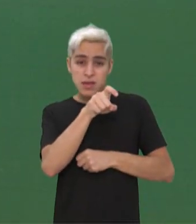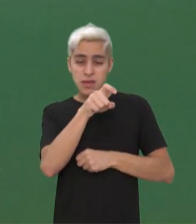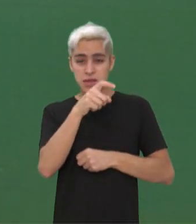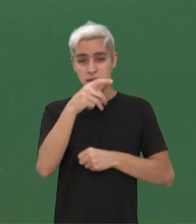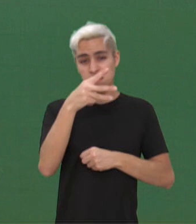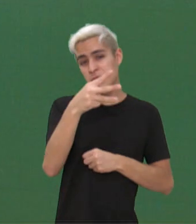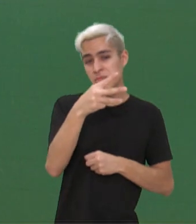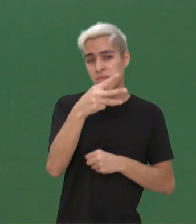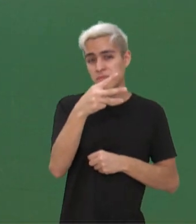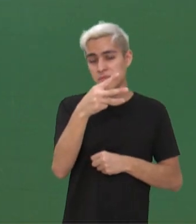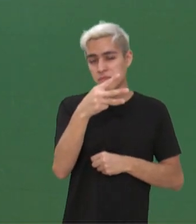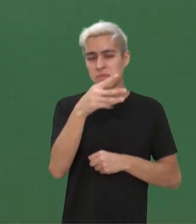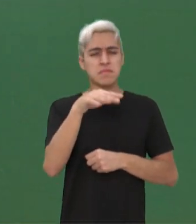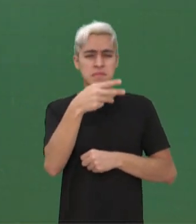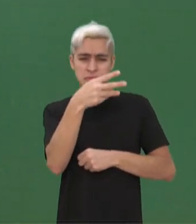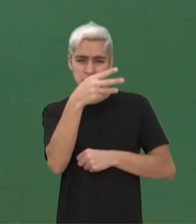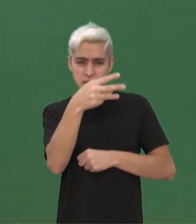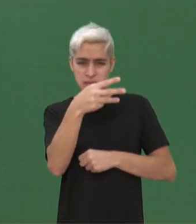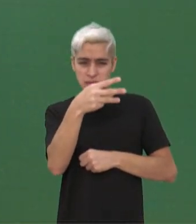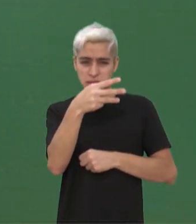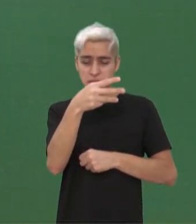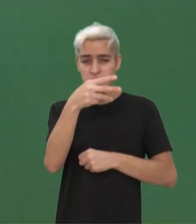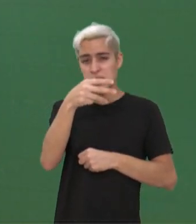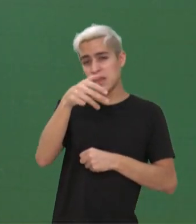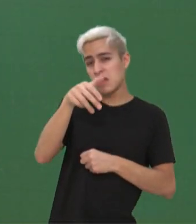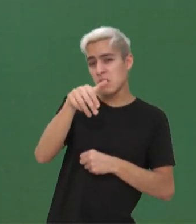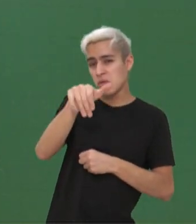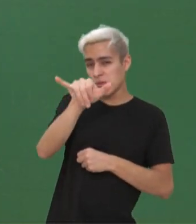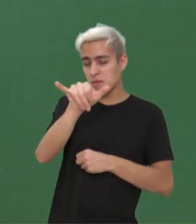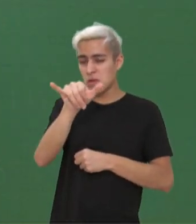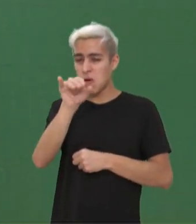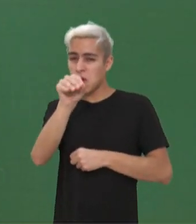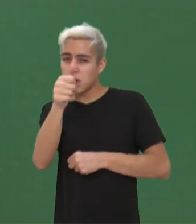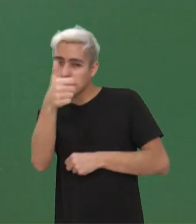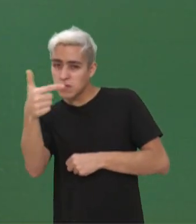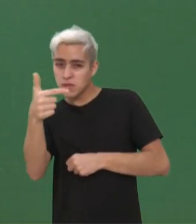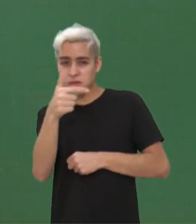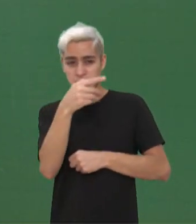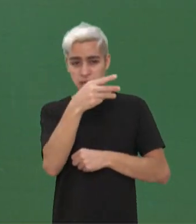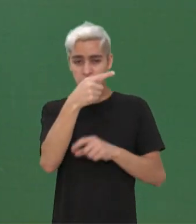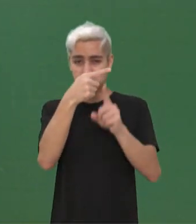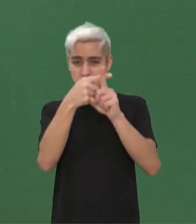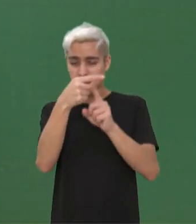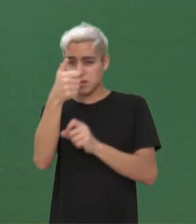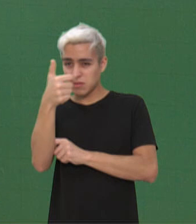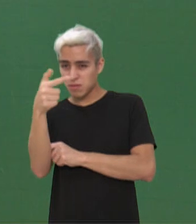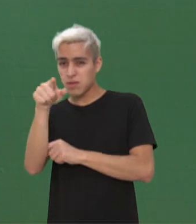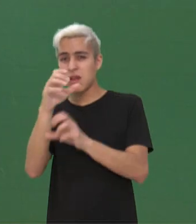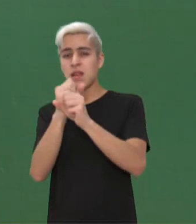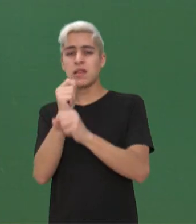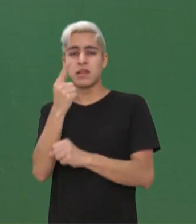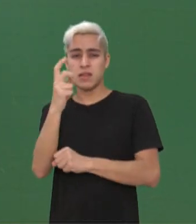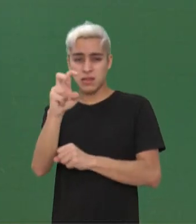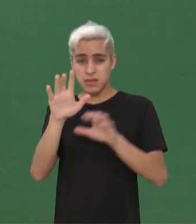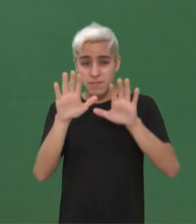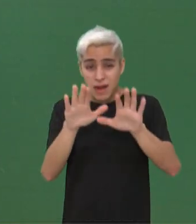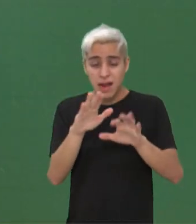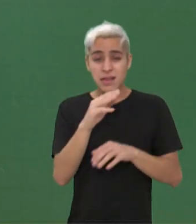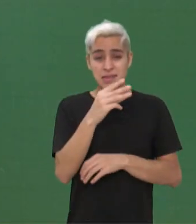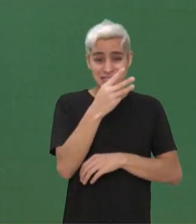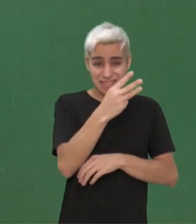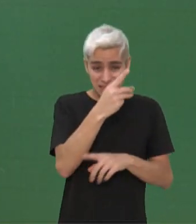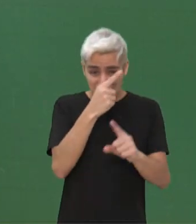3 e no y 12, 3 mais 12 são 15. Mas